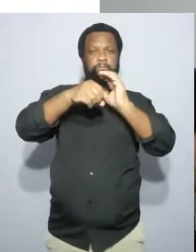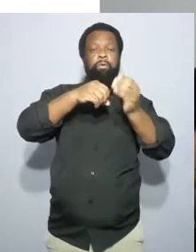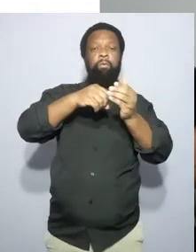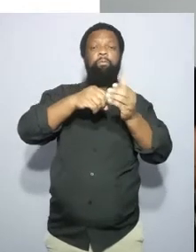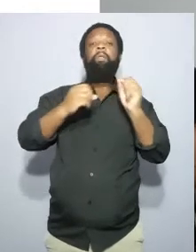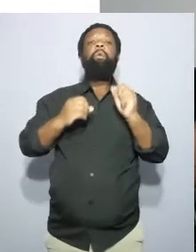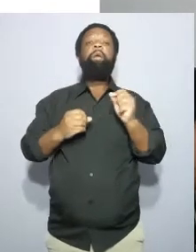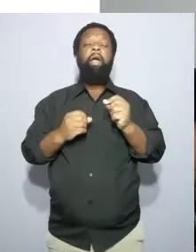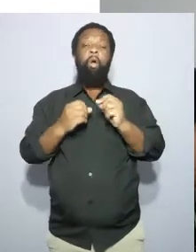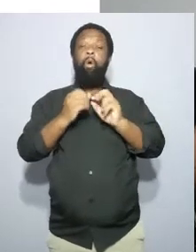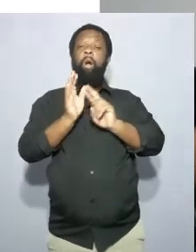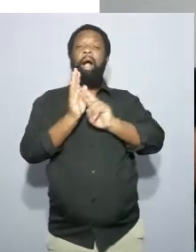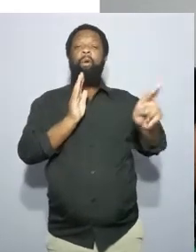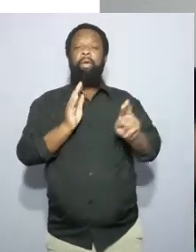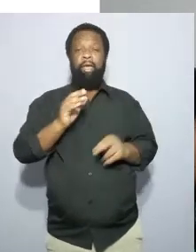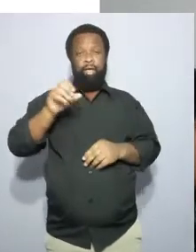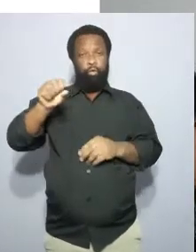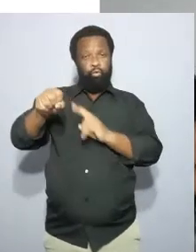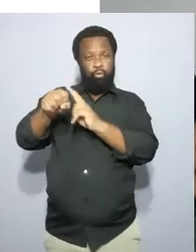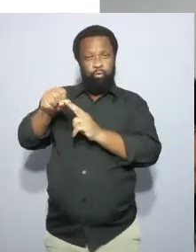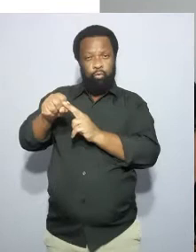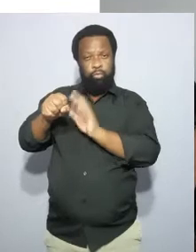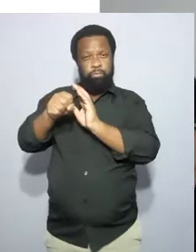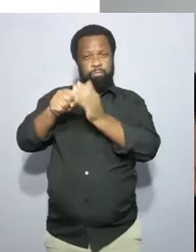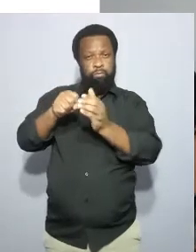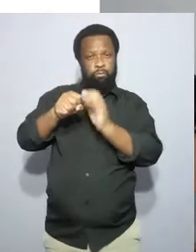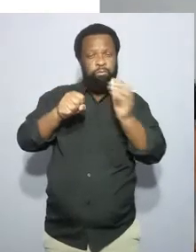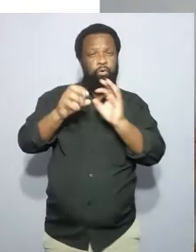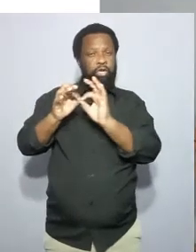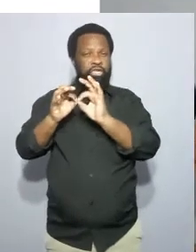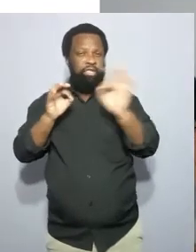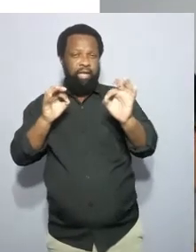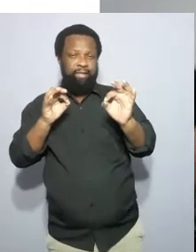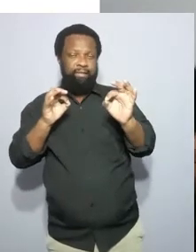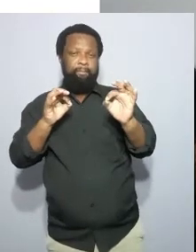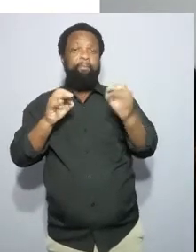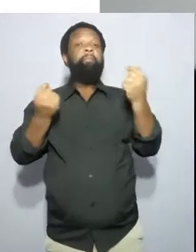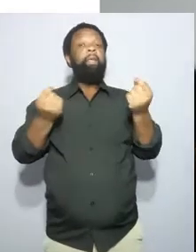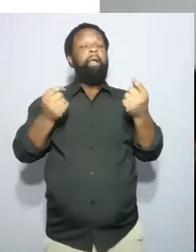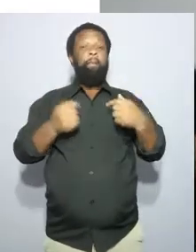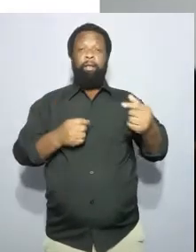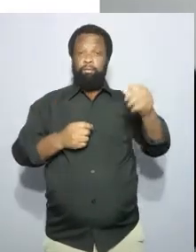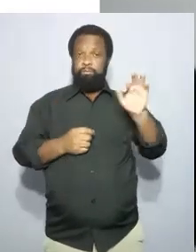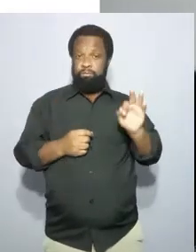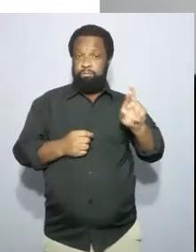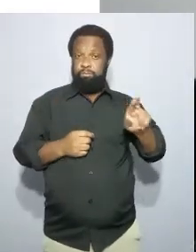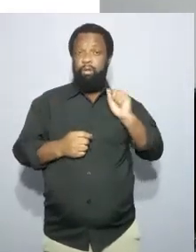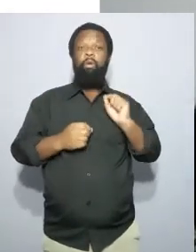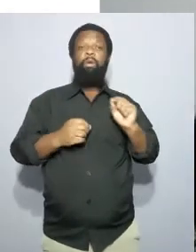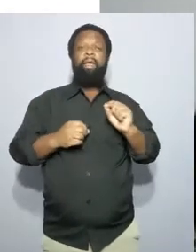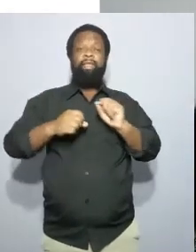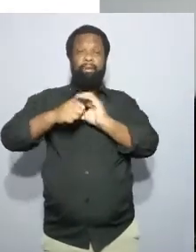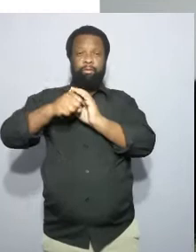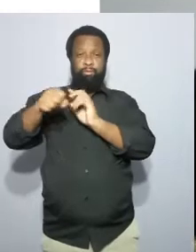distância do núcleo até essa última camada, que é a segunda. Já o franço tem o núcleo e tem sete